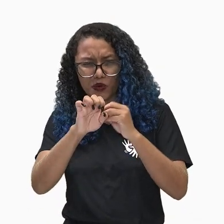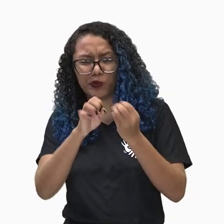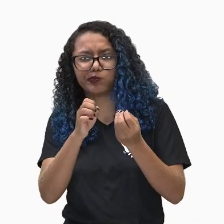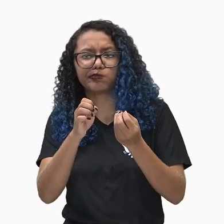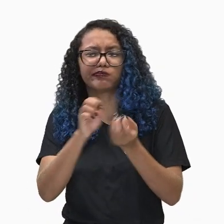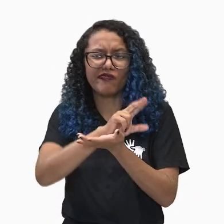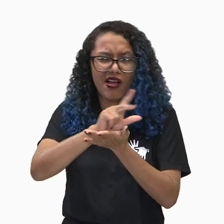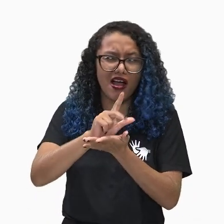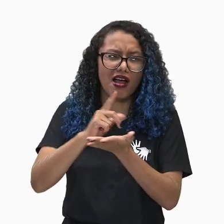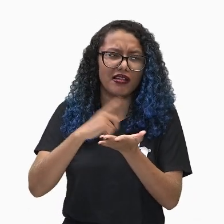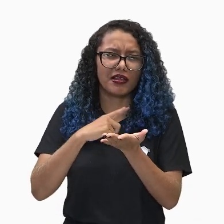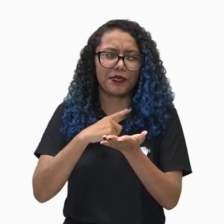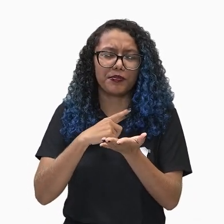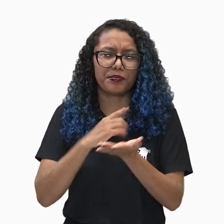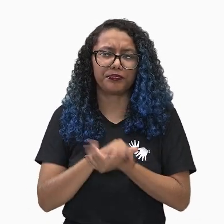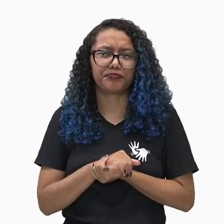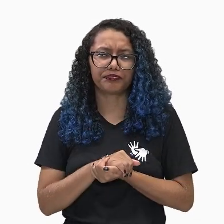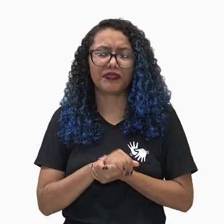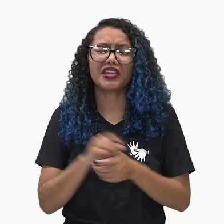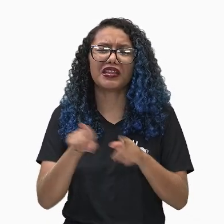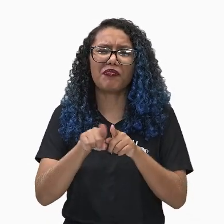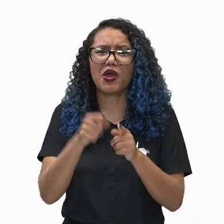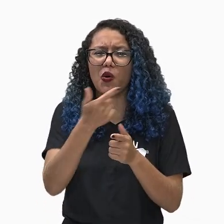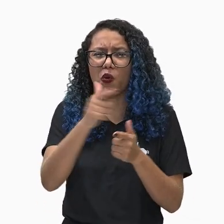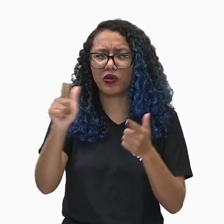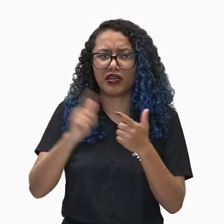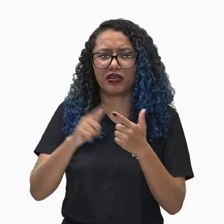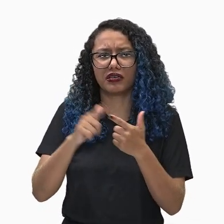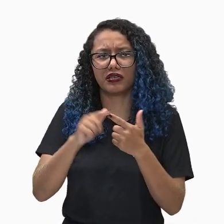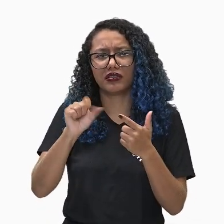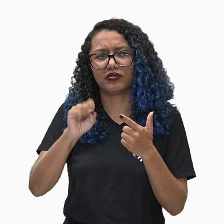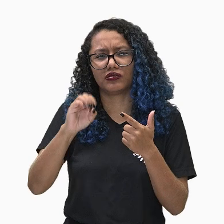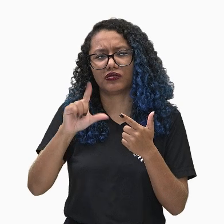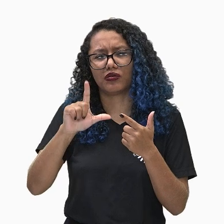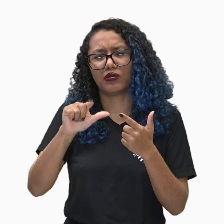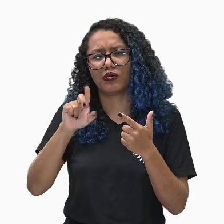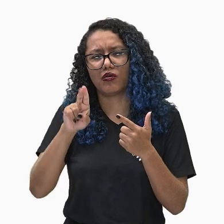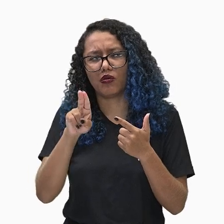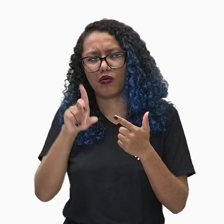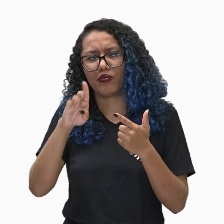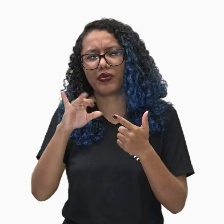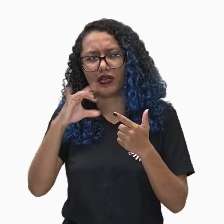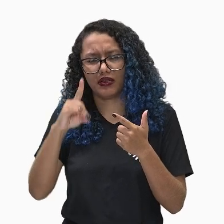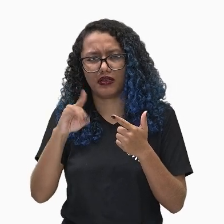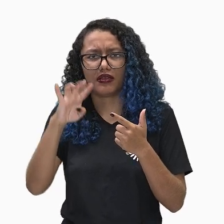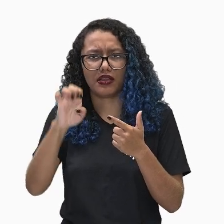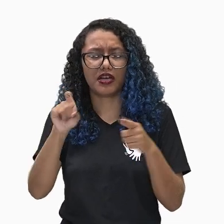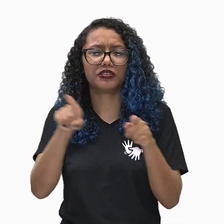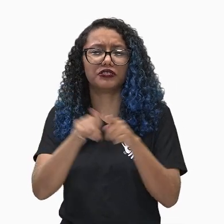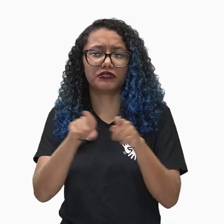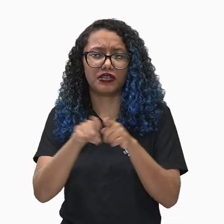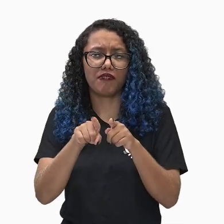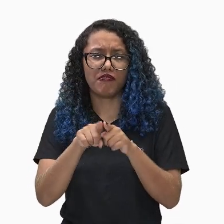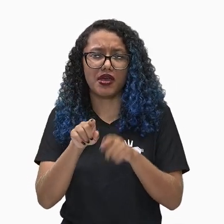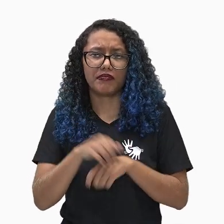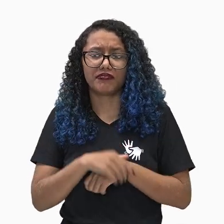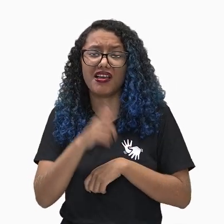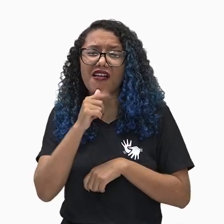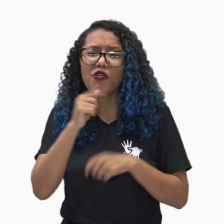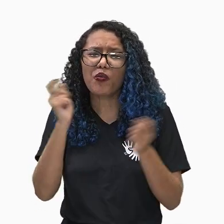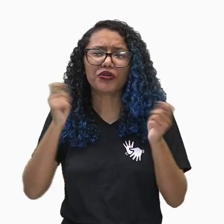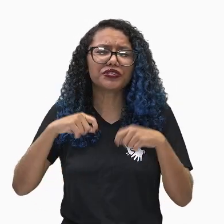a solubilidade da água, que também é resultado da polaridade, pois a água tem a capacidade de